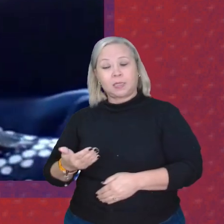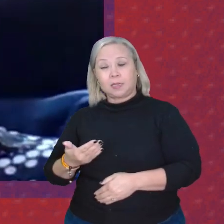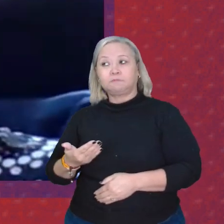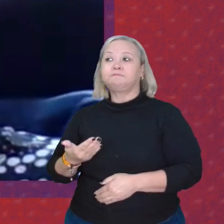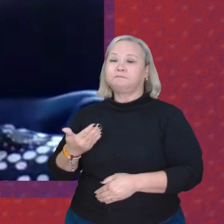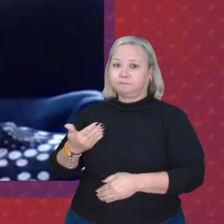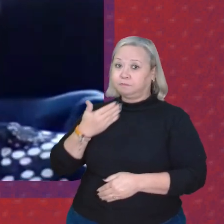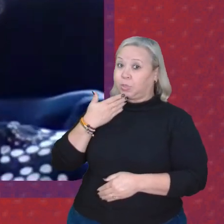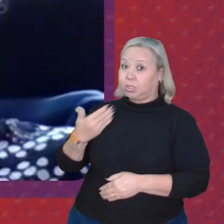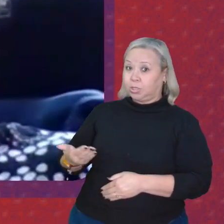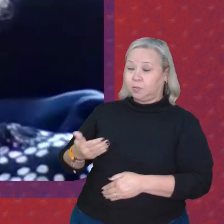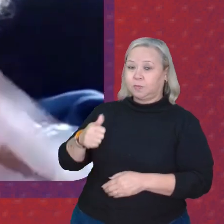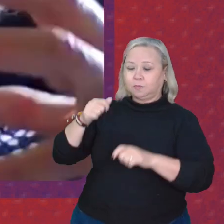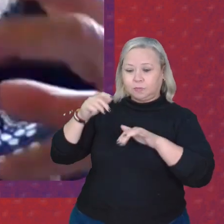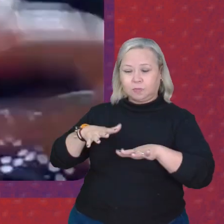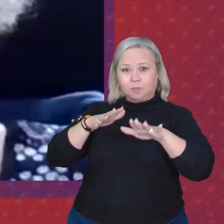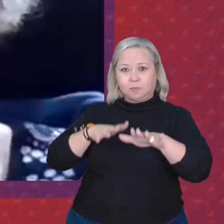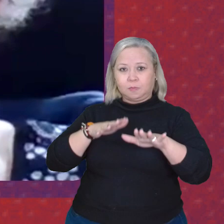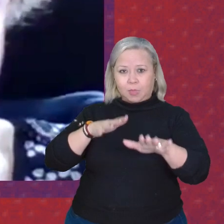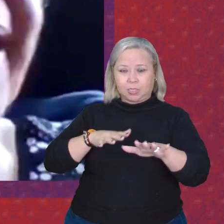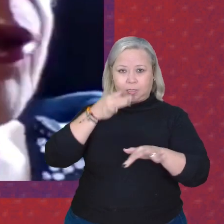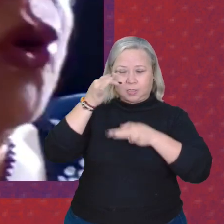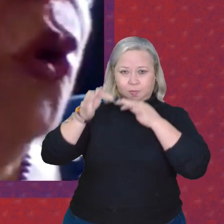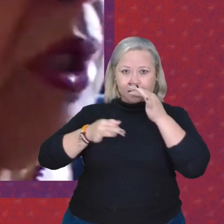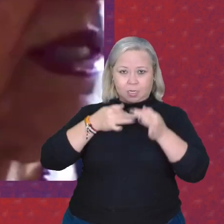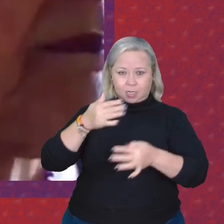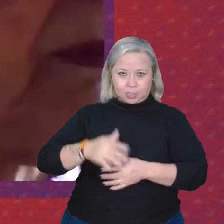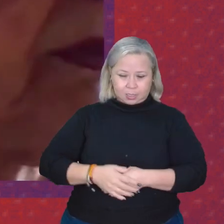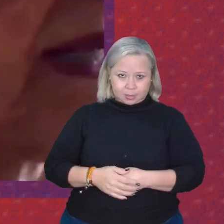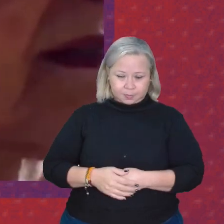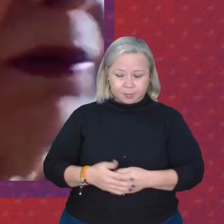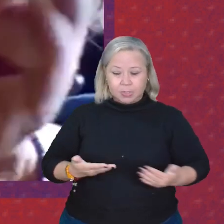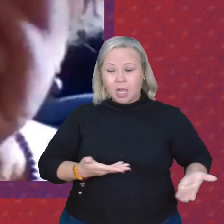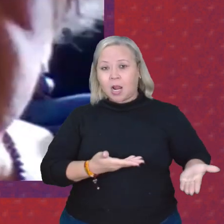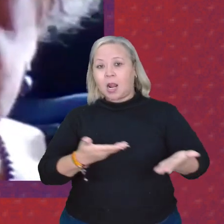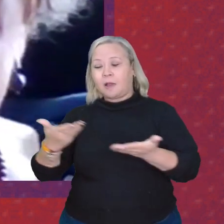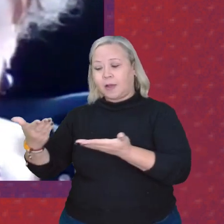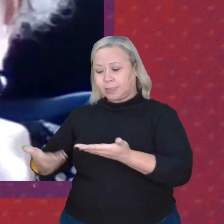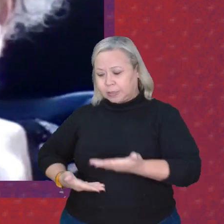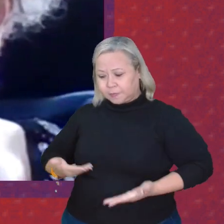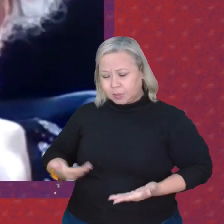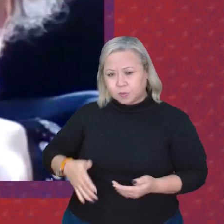2011, que é levar esse serviço para toda a população